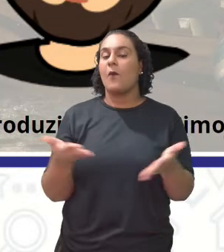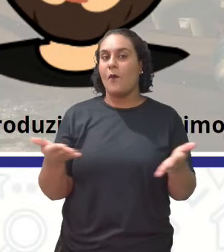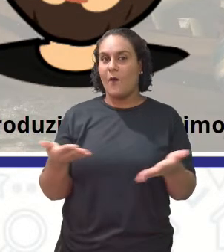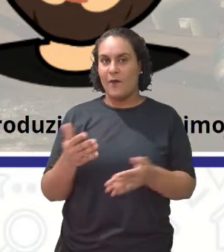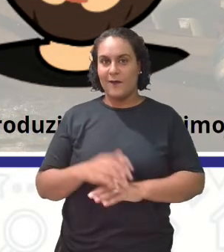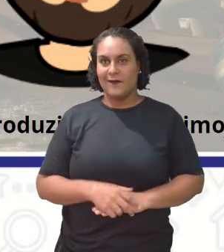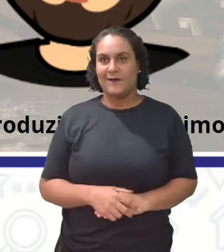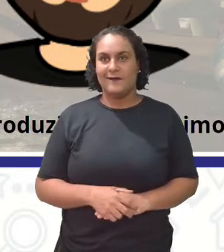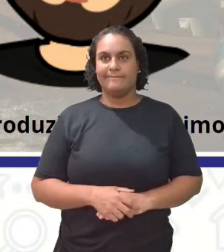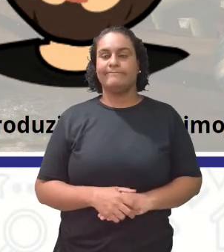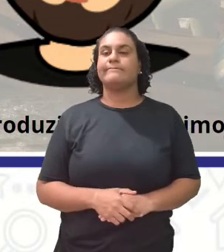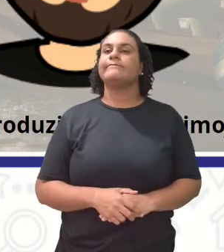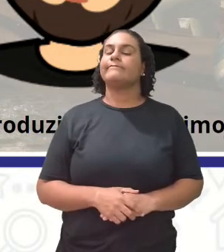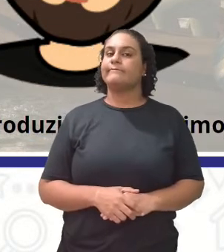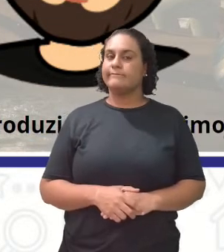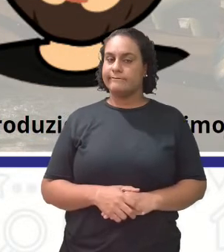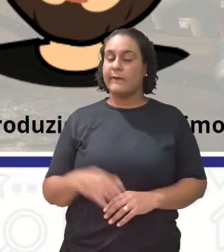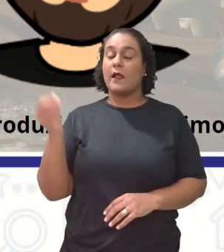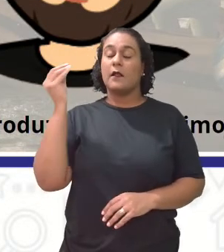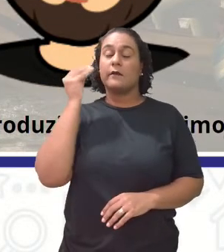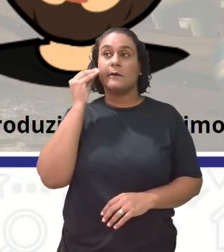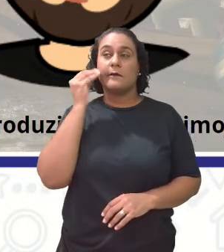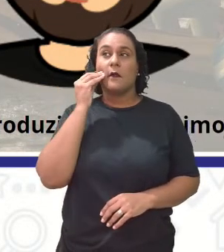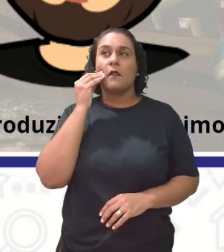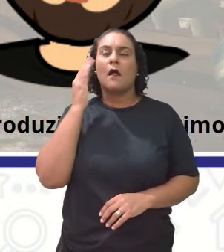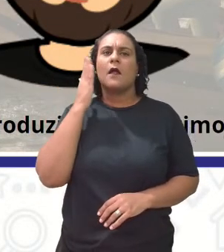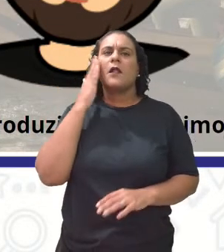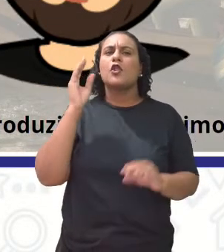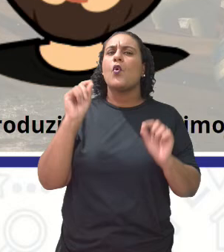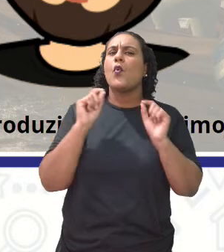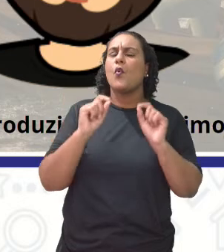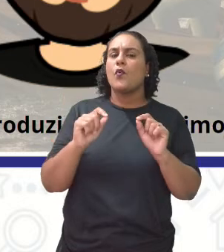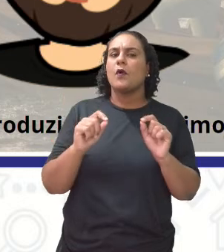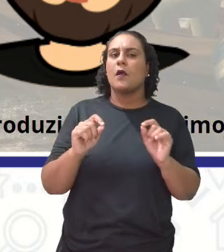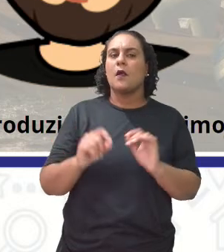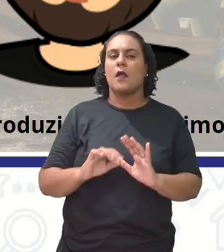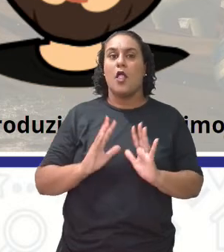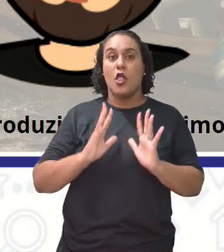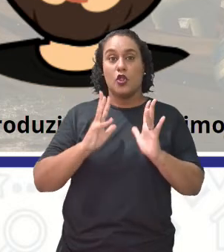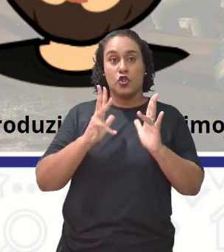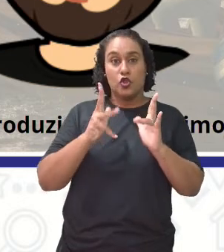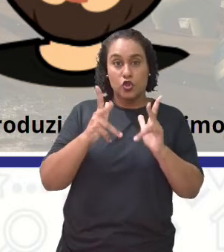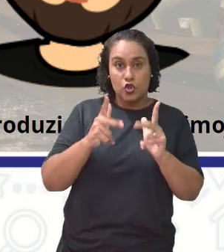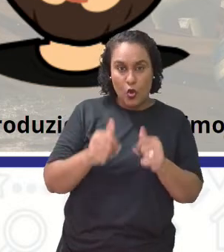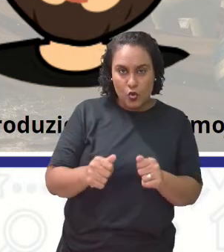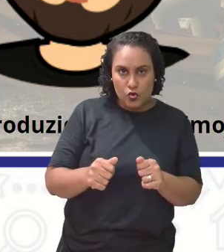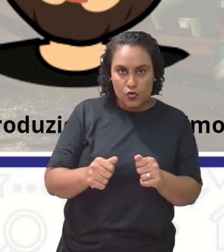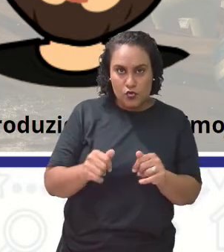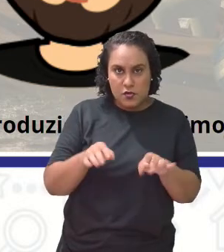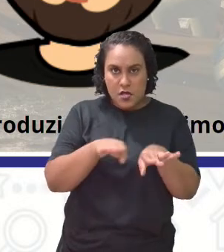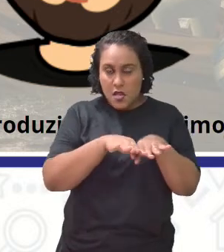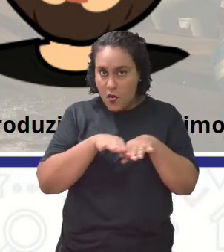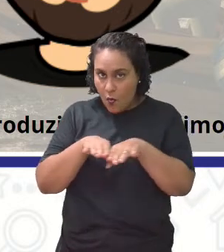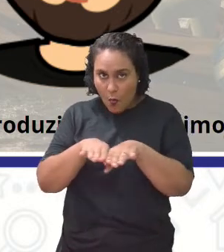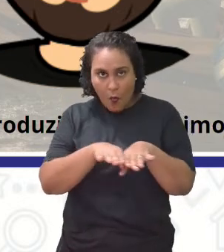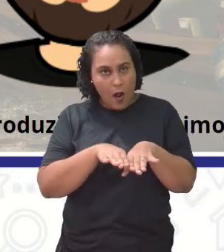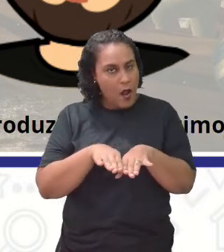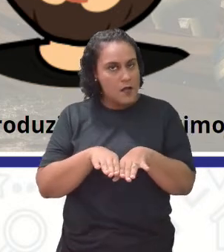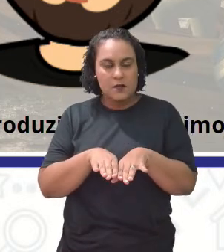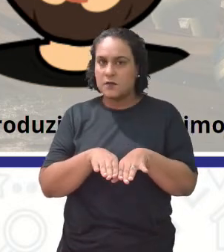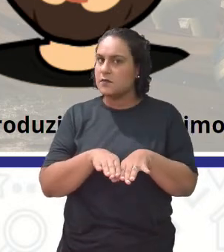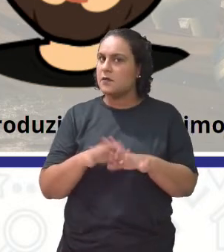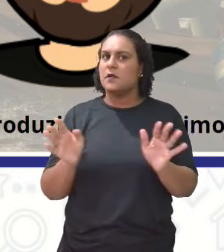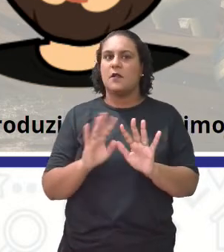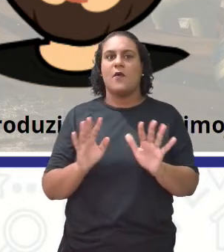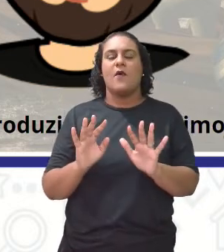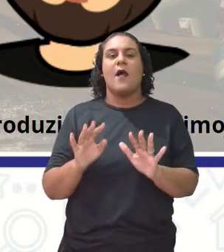dinâmica? É a gente tentar entender, ó, primeiramente, que nem todos e todas somos iguais. A gente